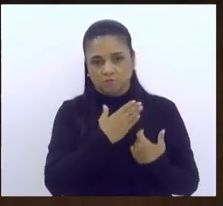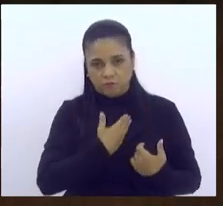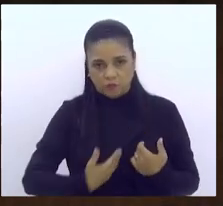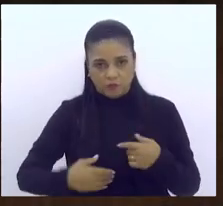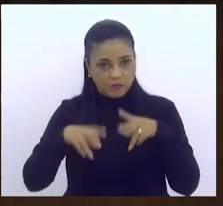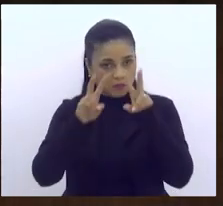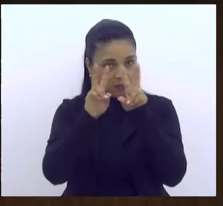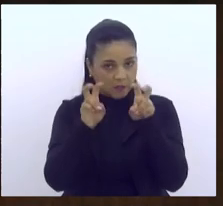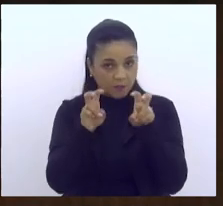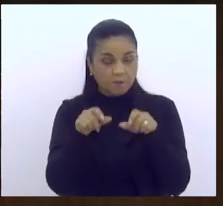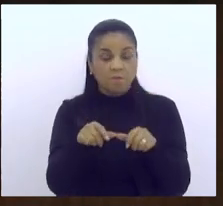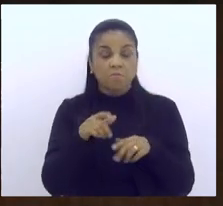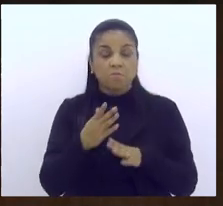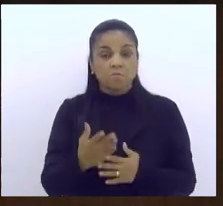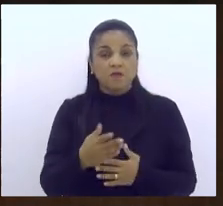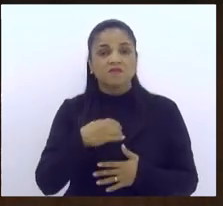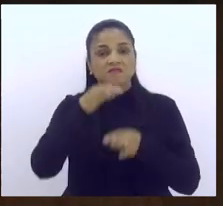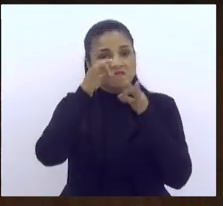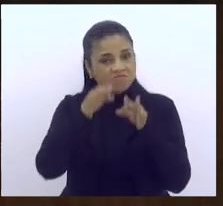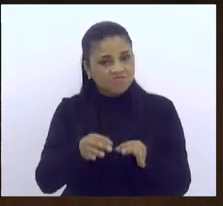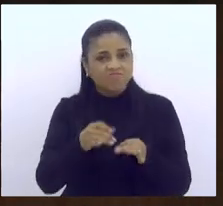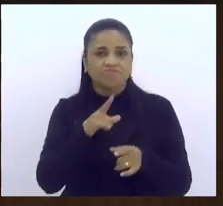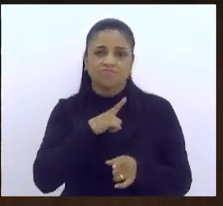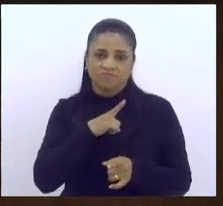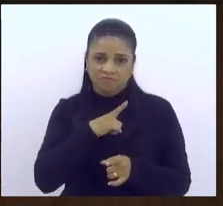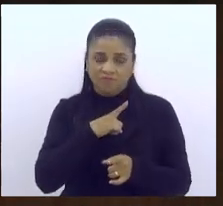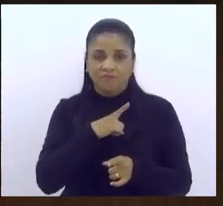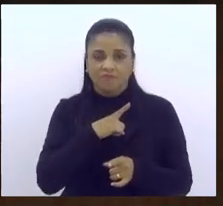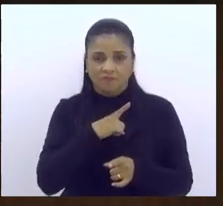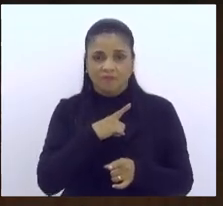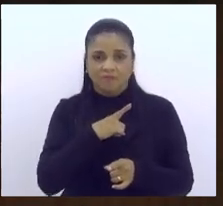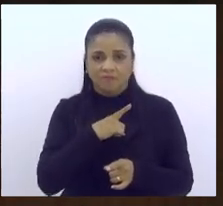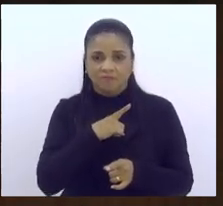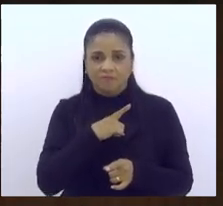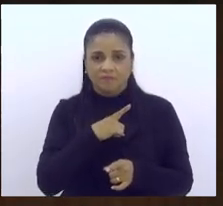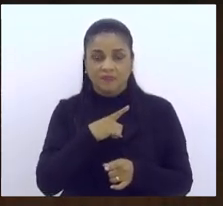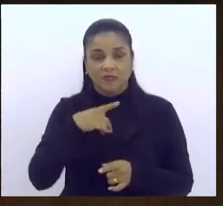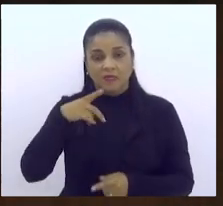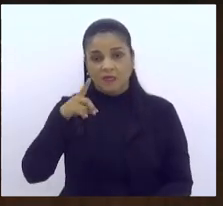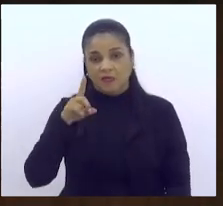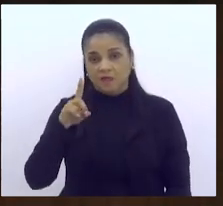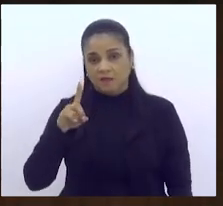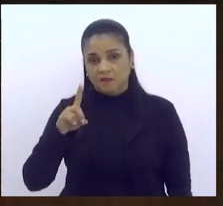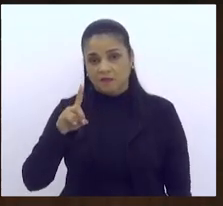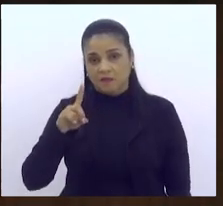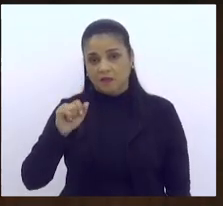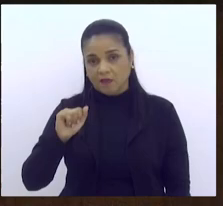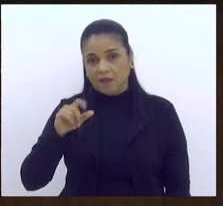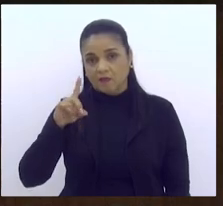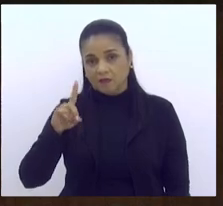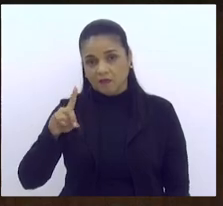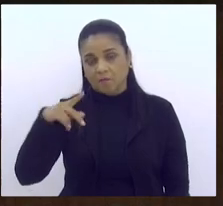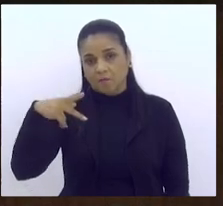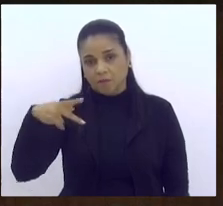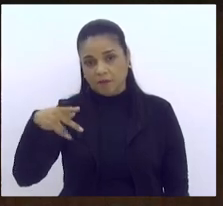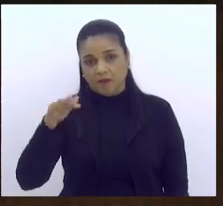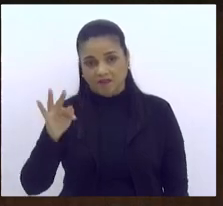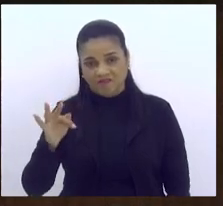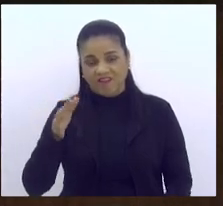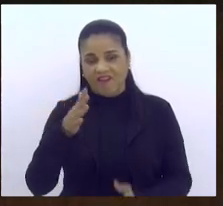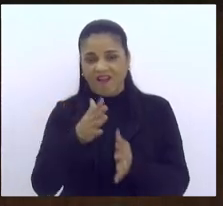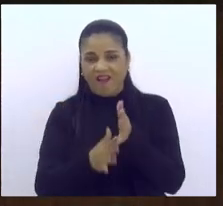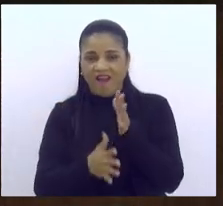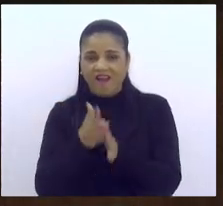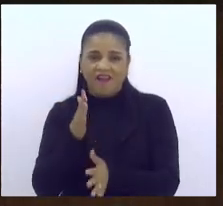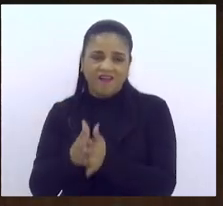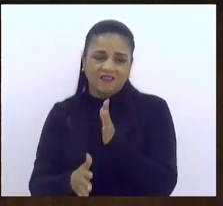mas eu tenho certeza mais ainda que a DPF ela somente atrapalhou o Estado